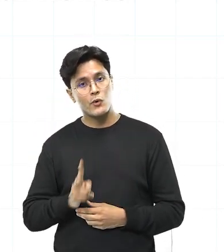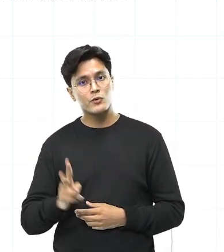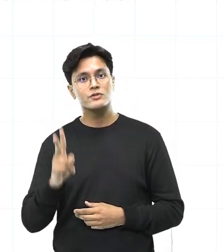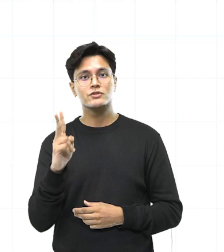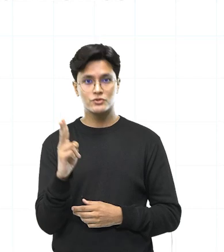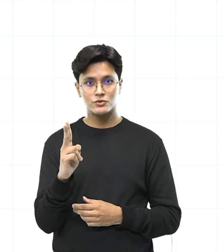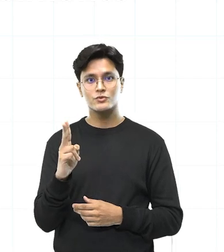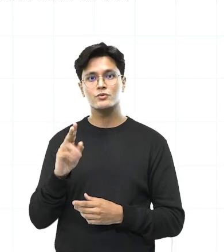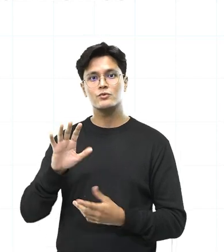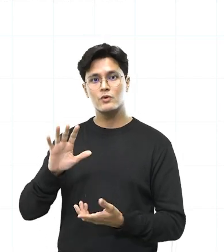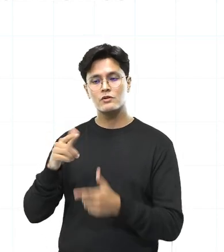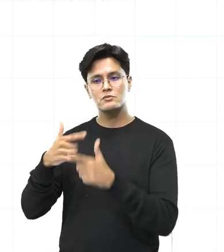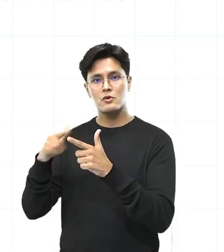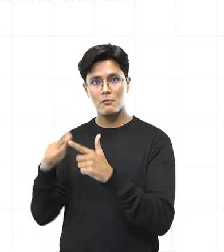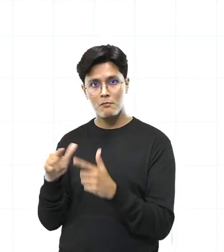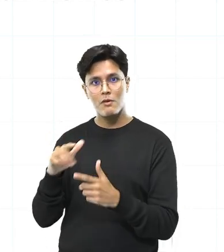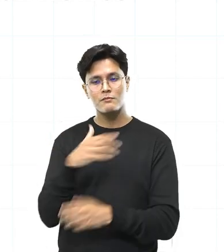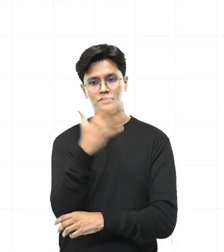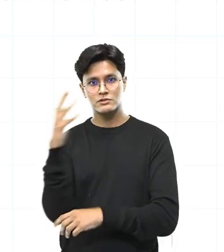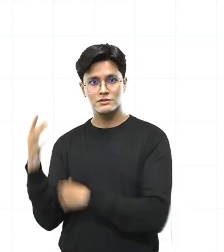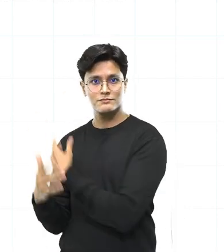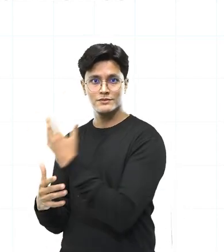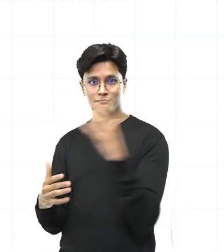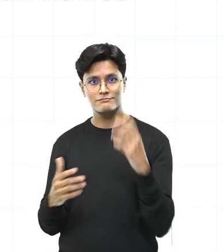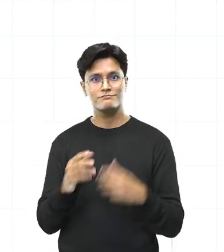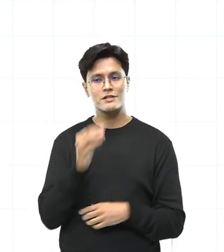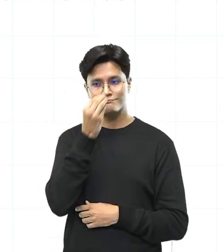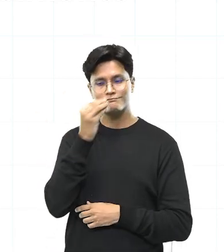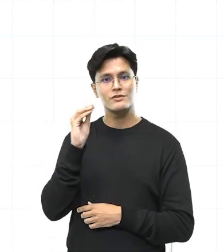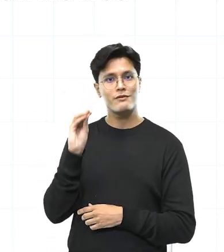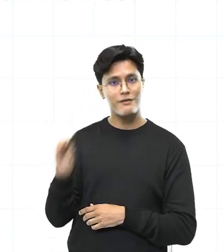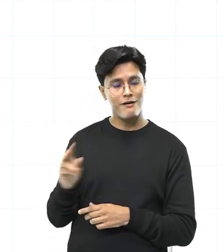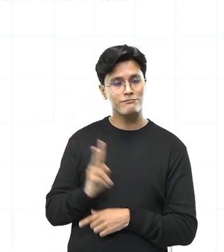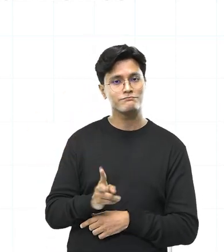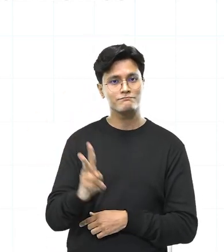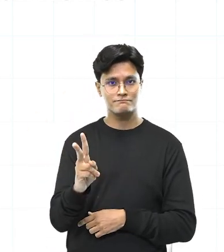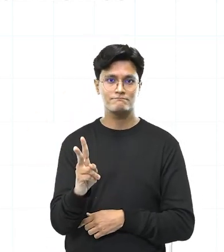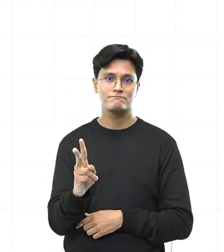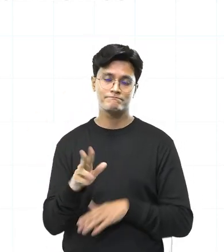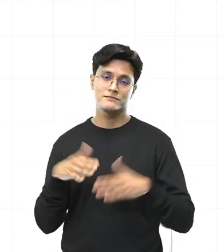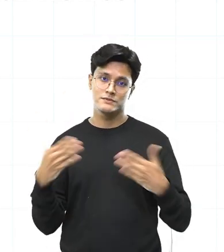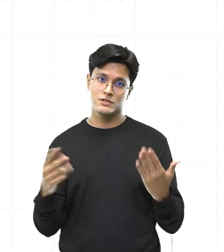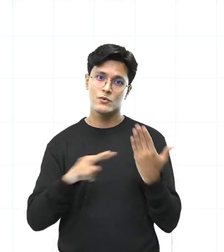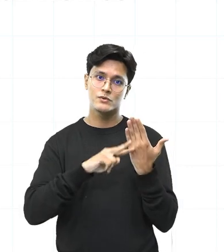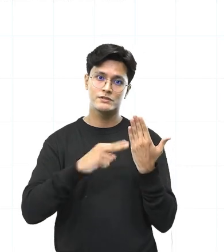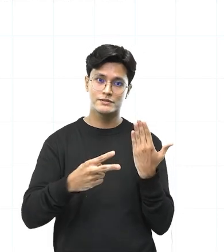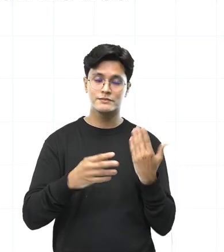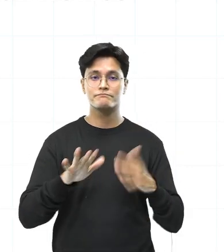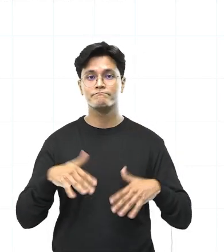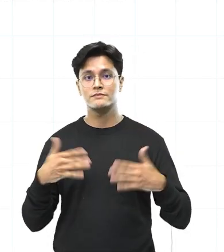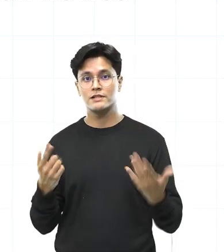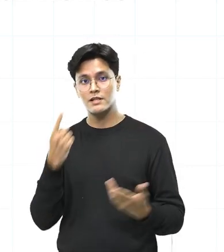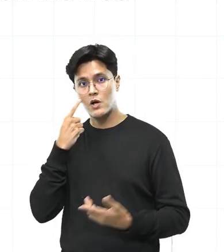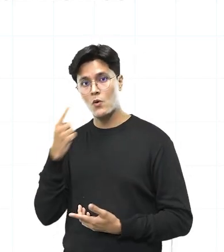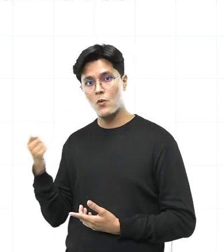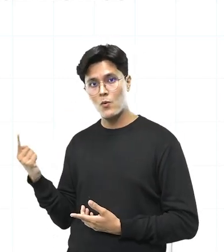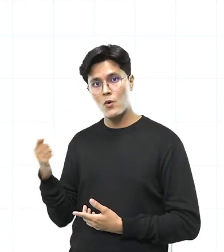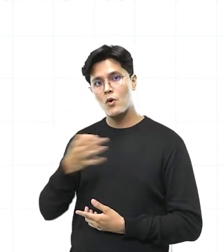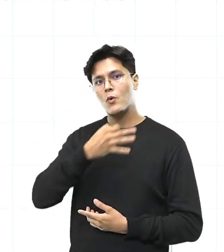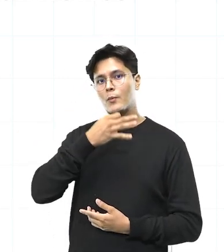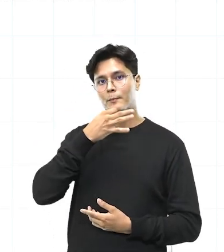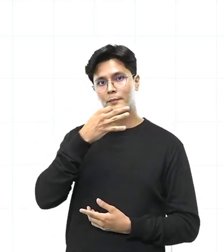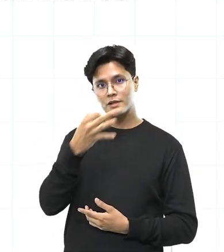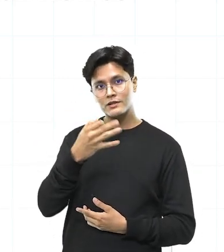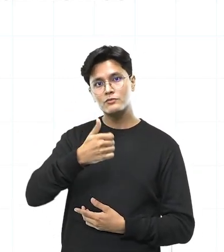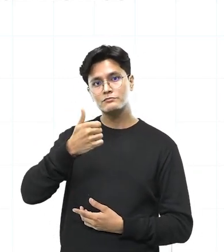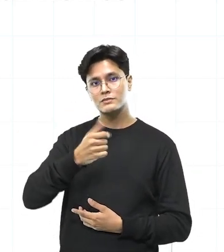as causas ambientais. Tá? Então nós temos aí um primeiro comentário, né, sobre esse texto. Vejam que o texto